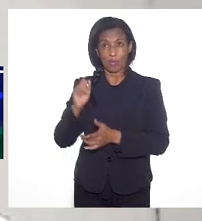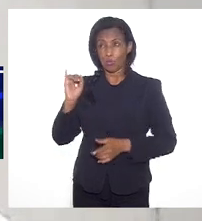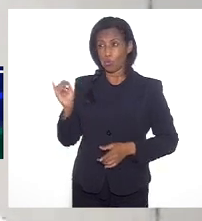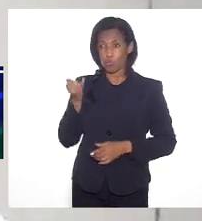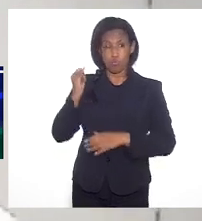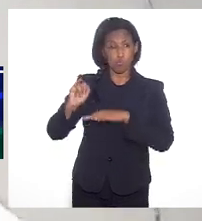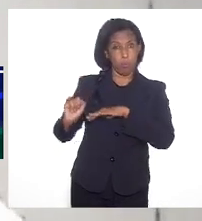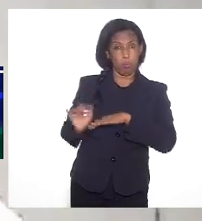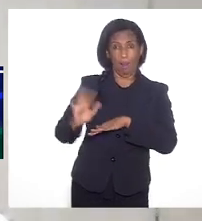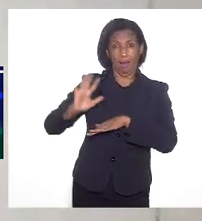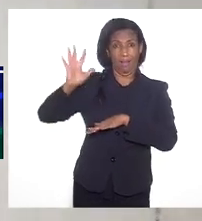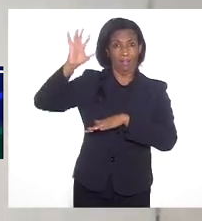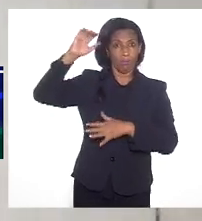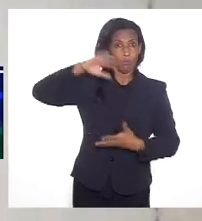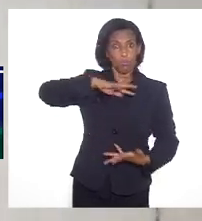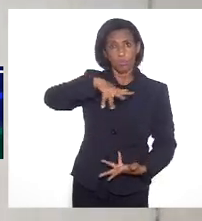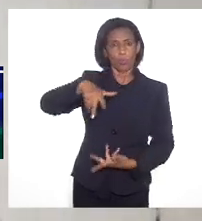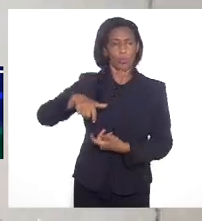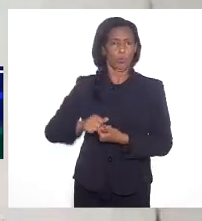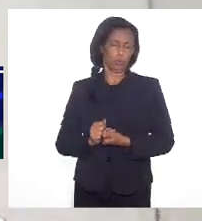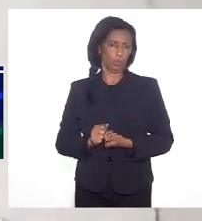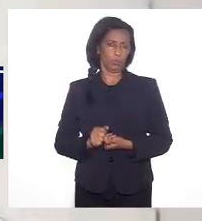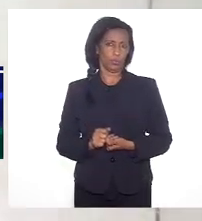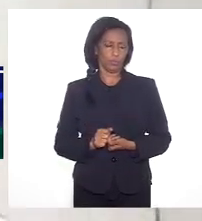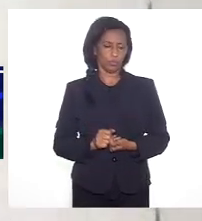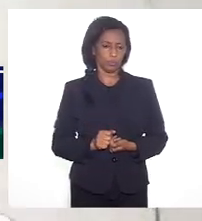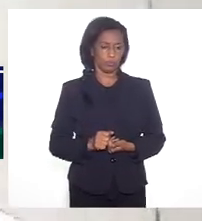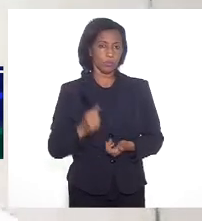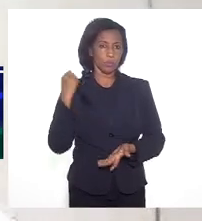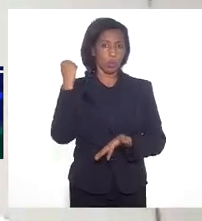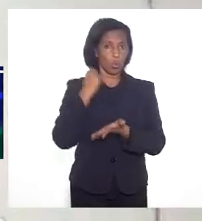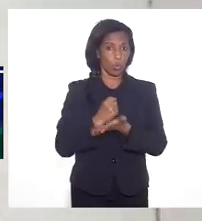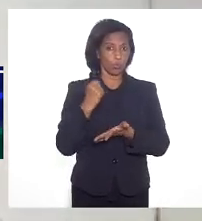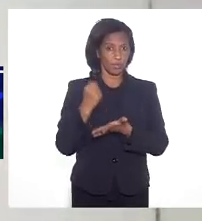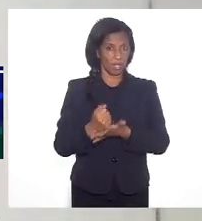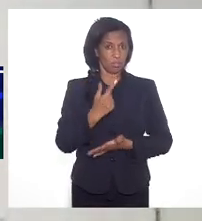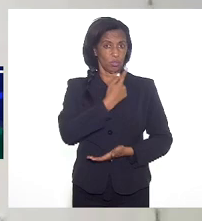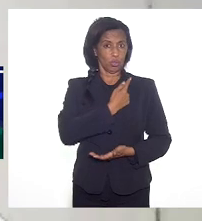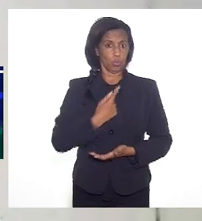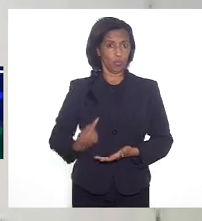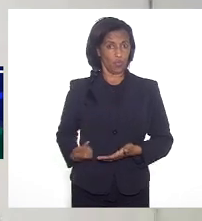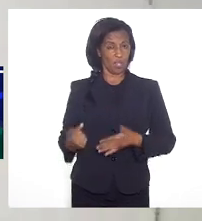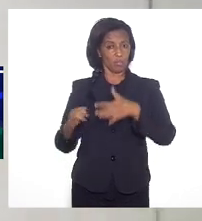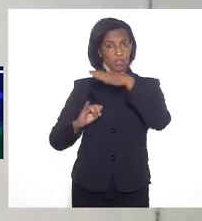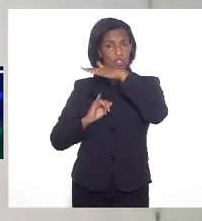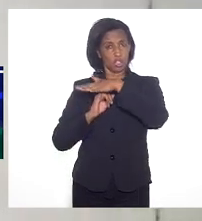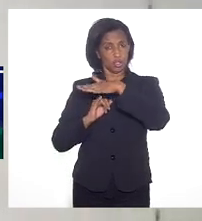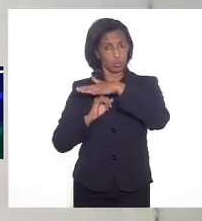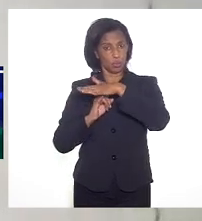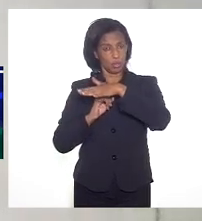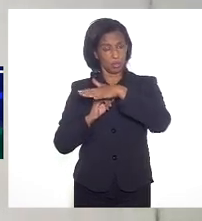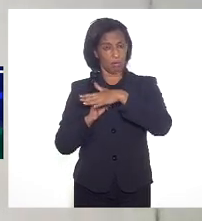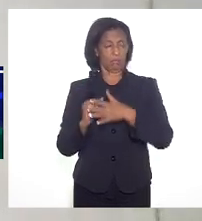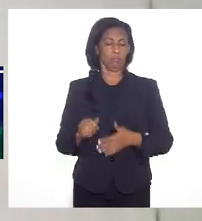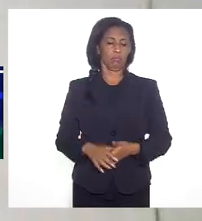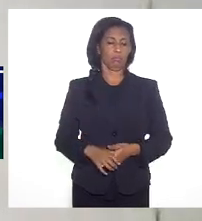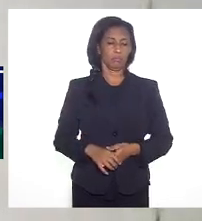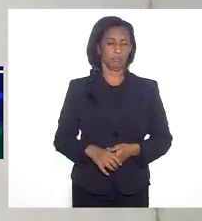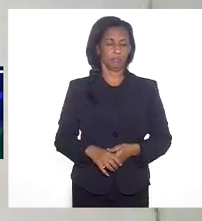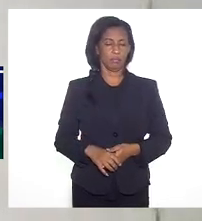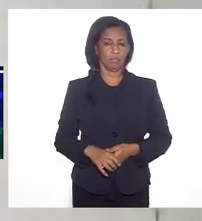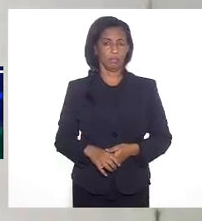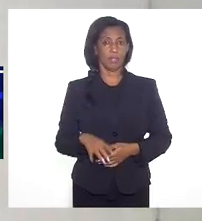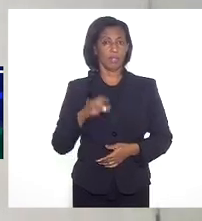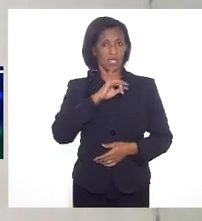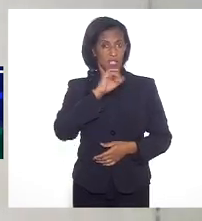mais altas do mundo entre contratos entre governos e instituições financeiras em vigor isso